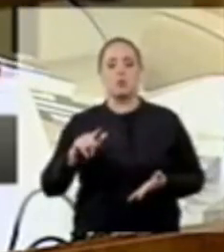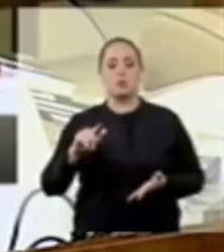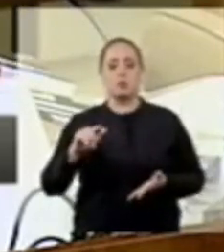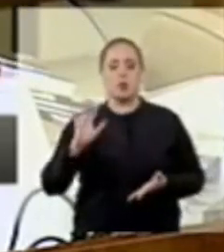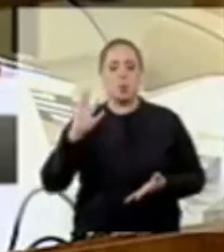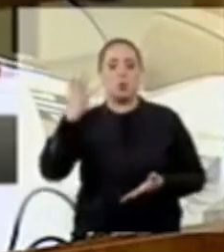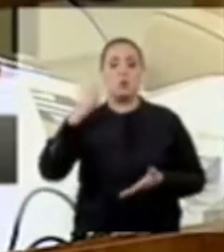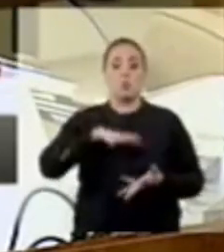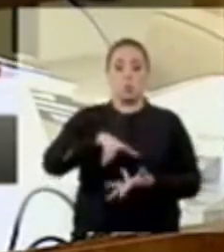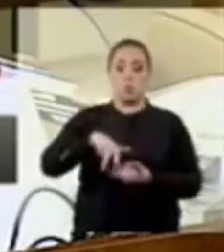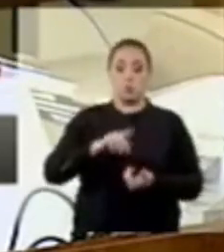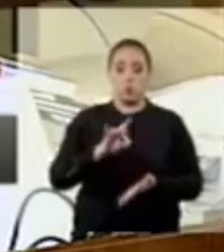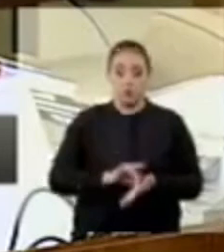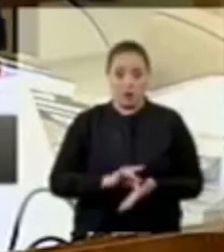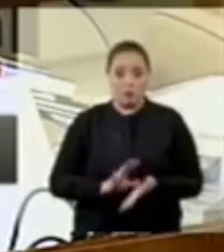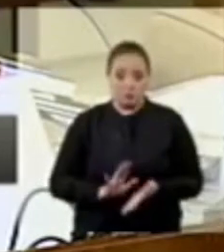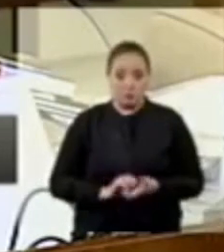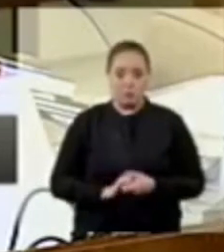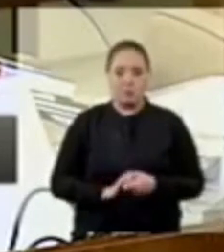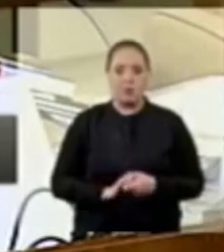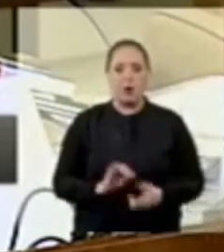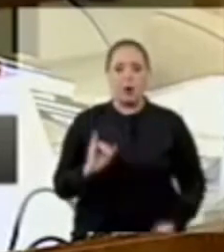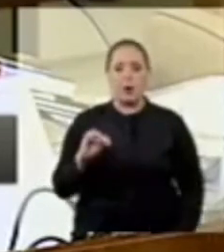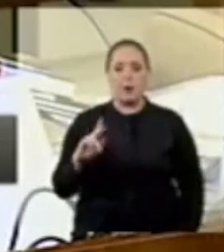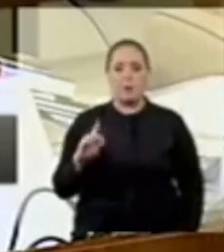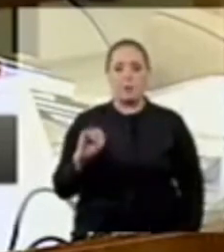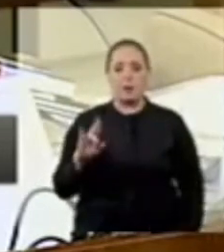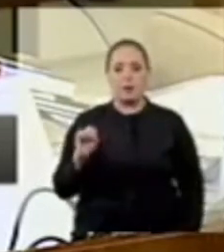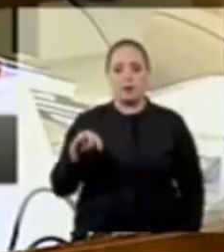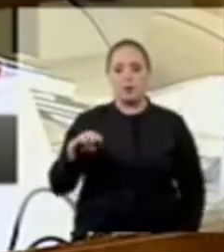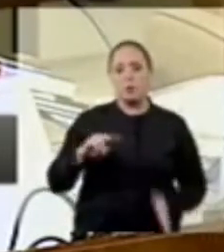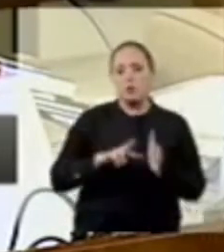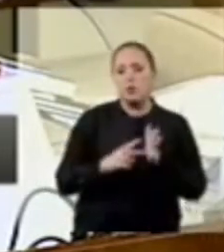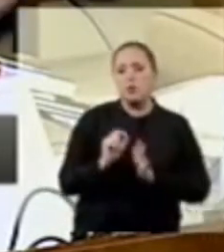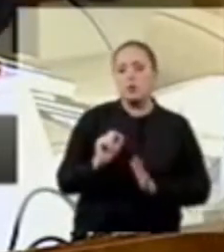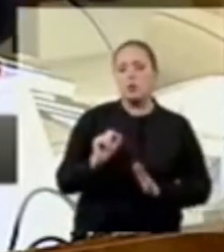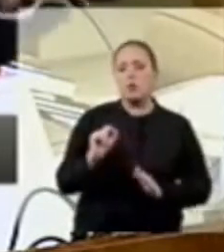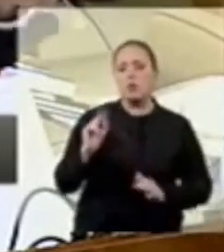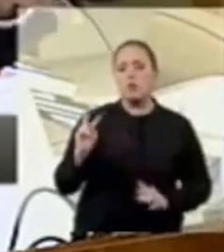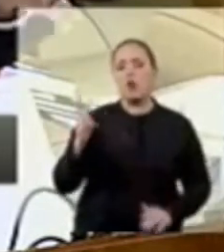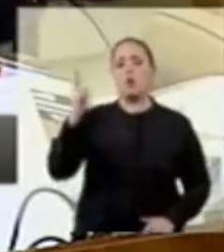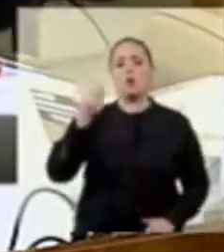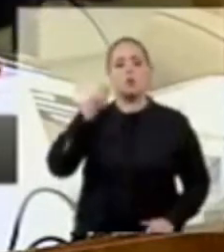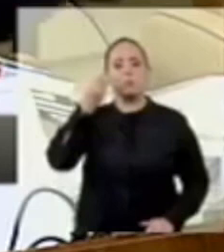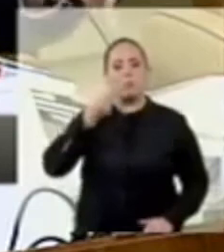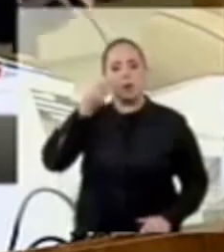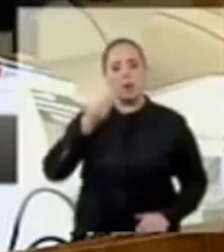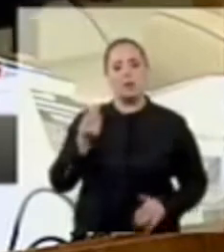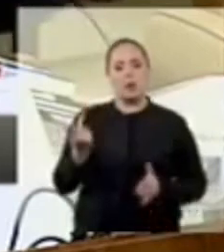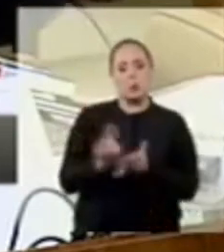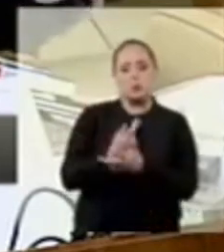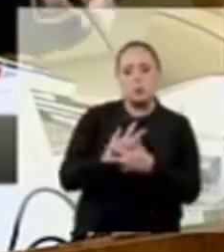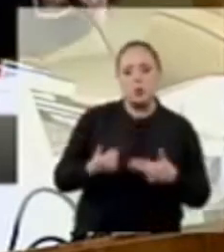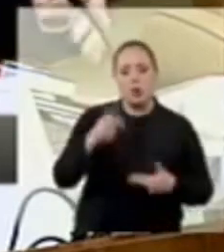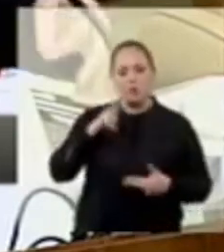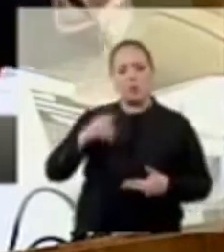real portanto o imperialismo significa a valorização da experiência dos fatos a verificação